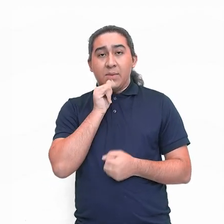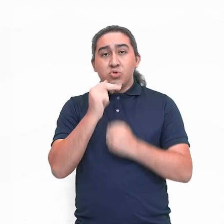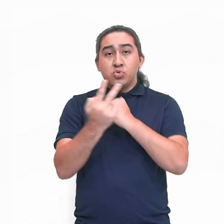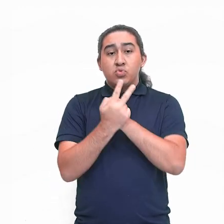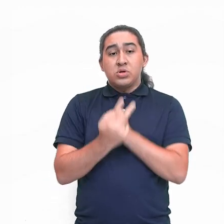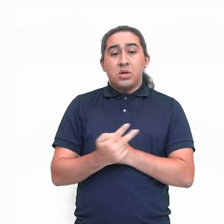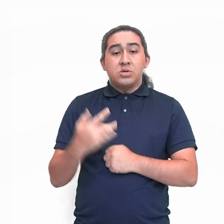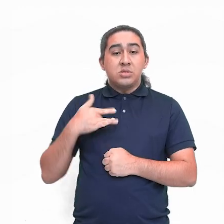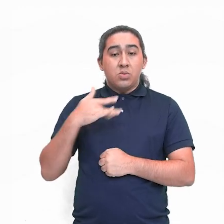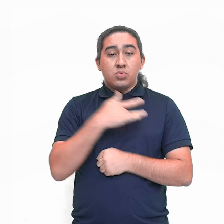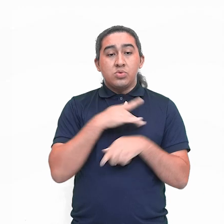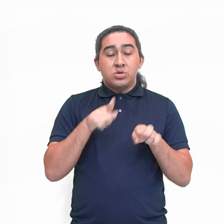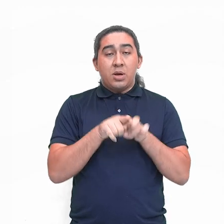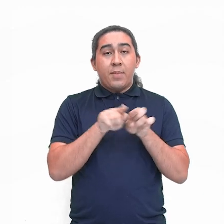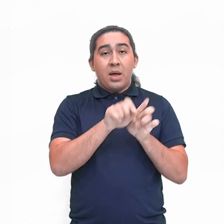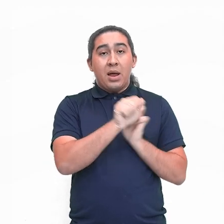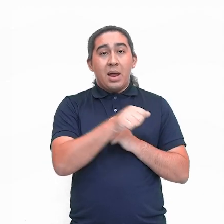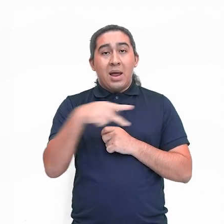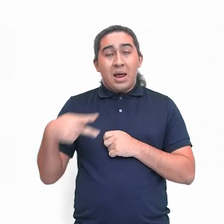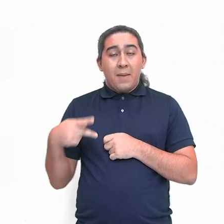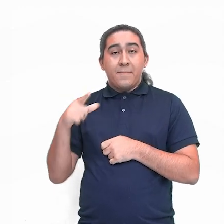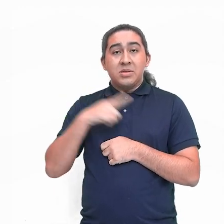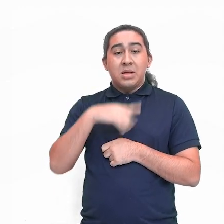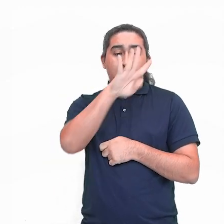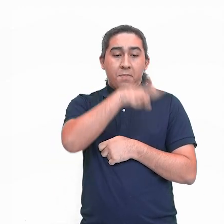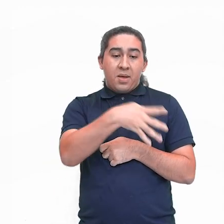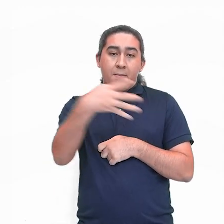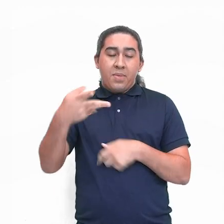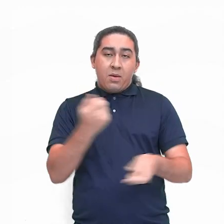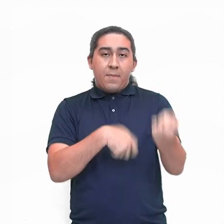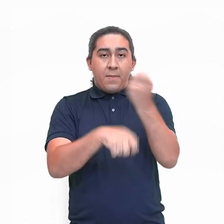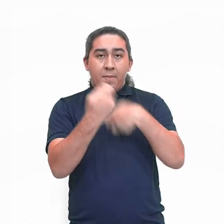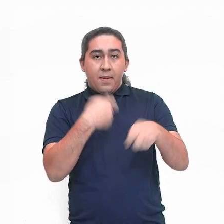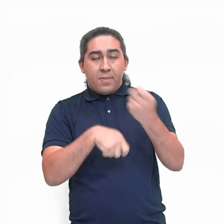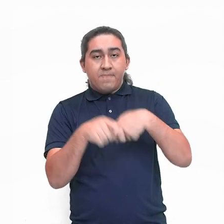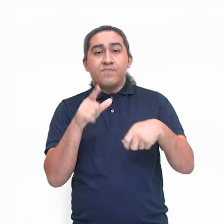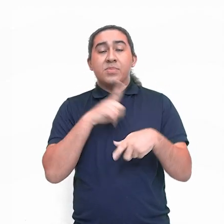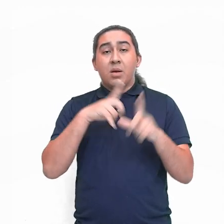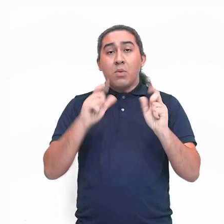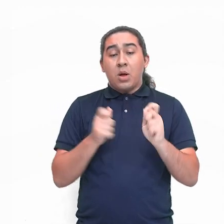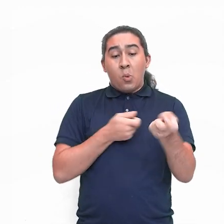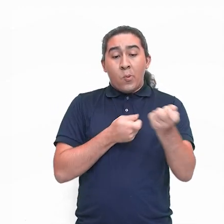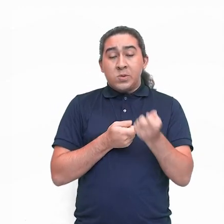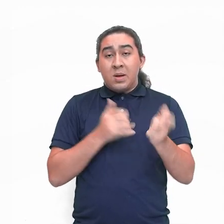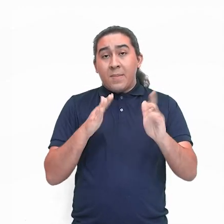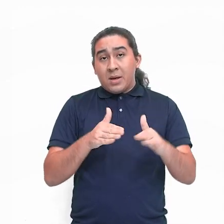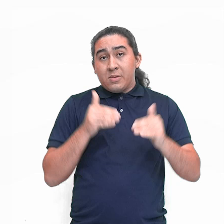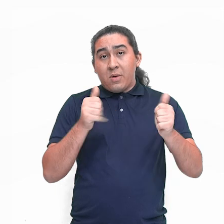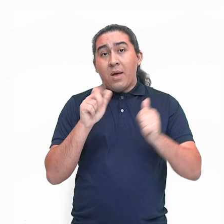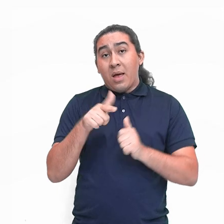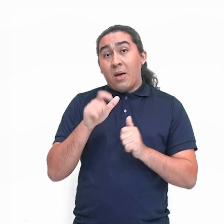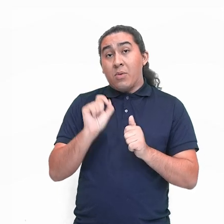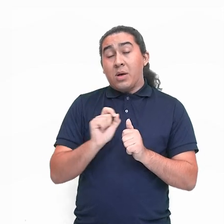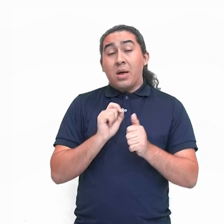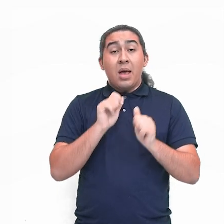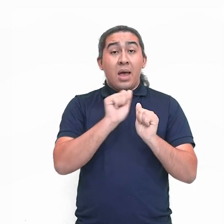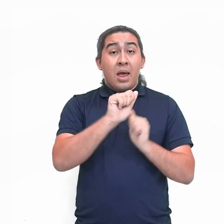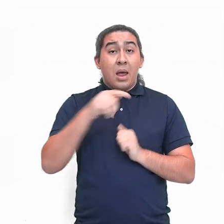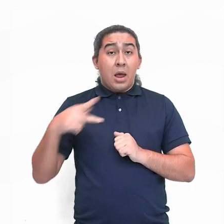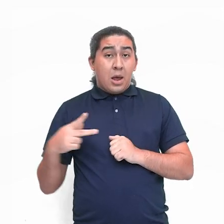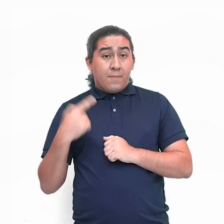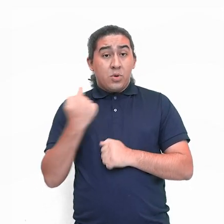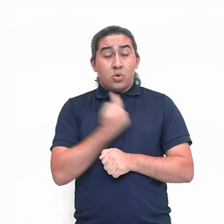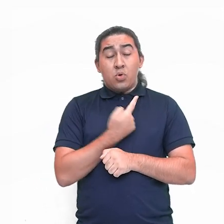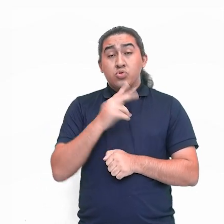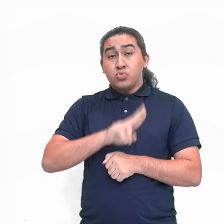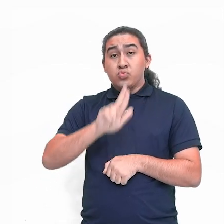e aplicativos de planejamento financeiro, que são aí dispositivos que vão facilitar o nosso dia a dia, as